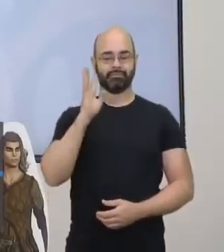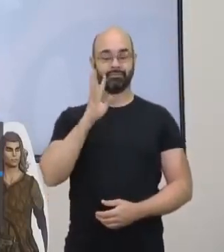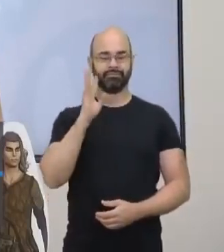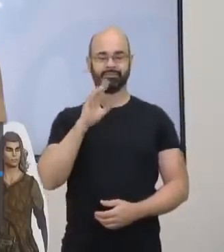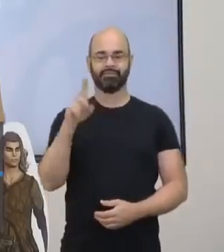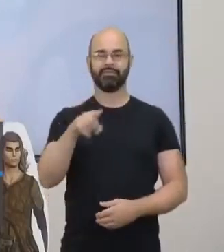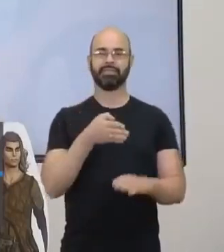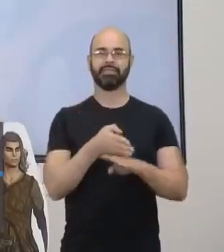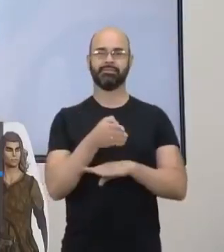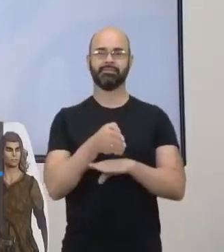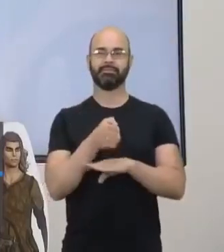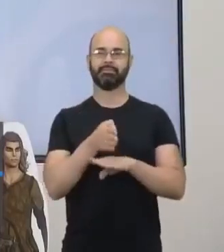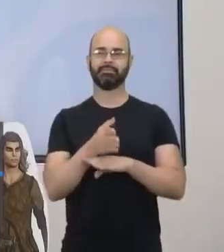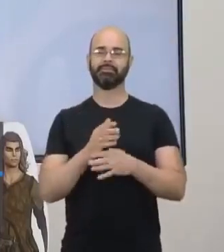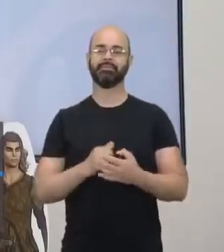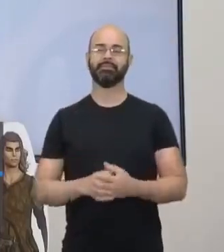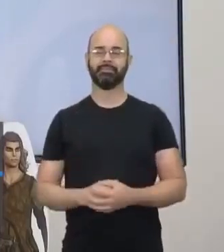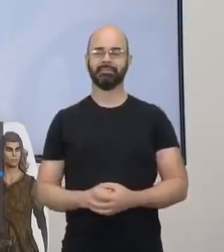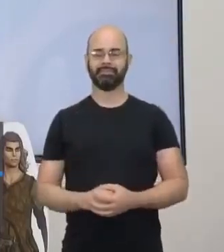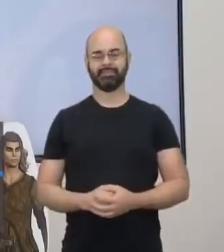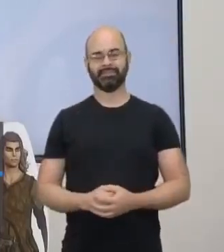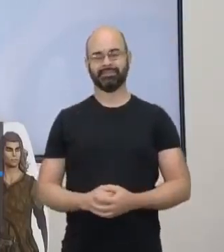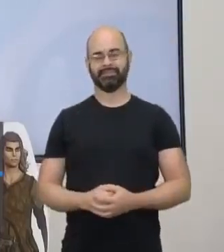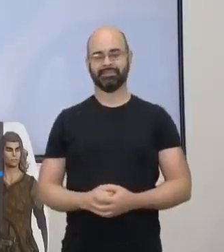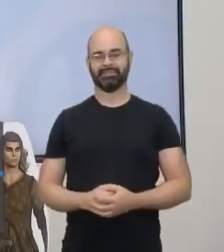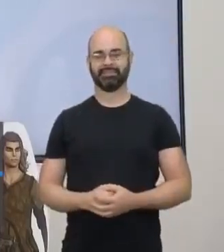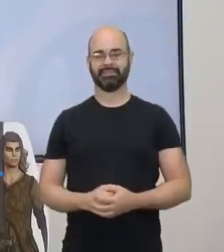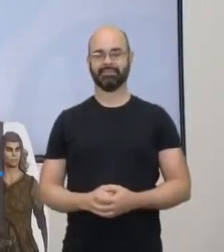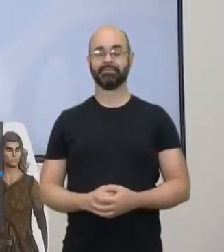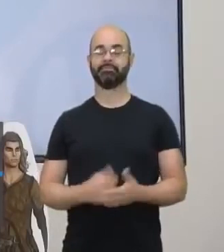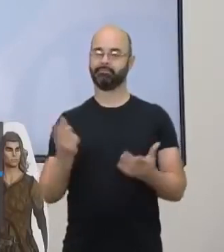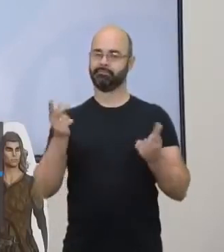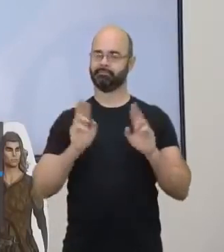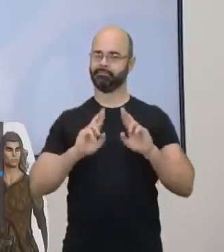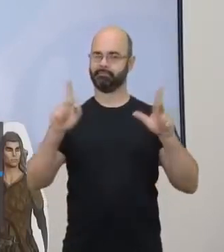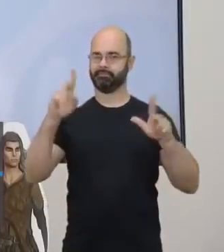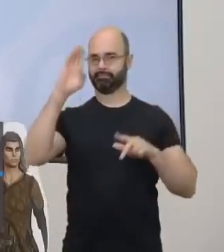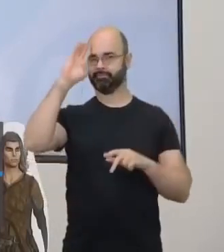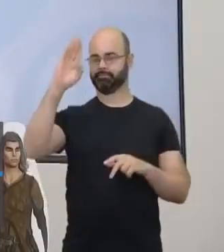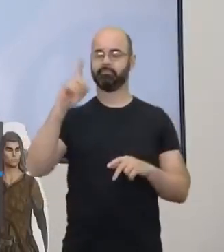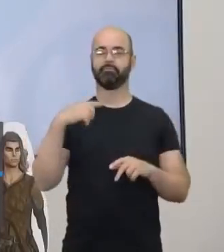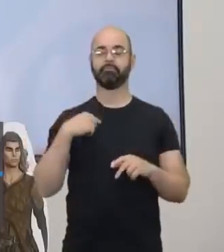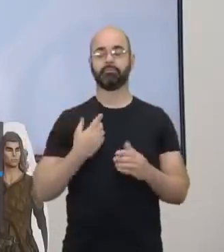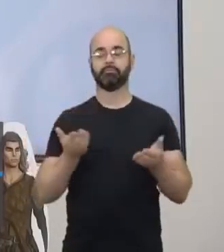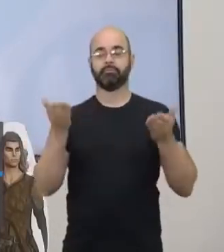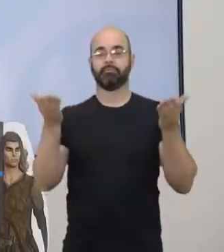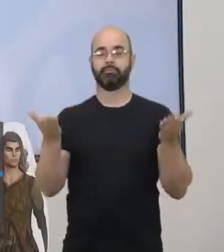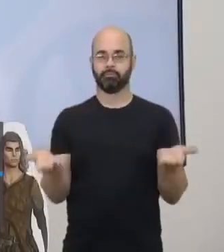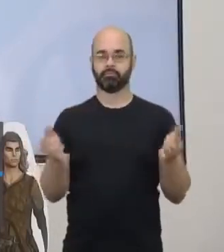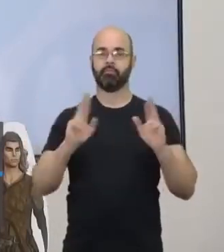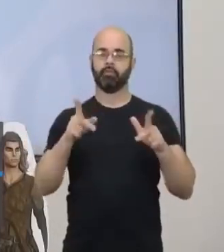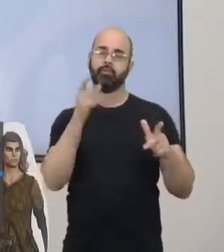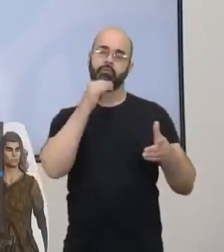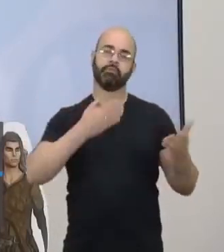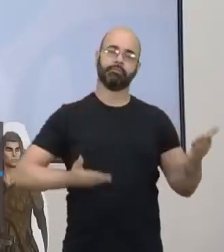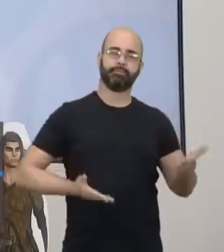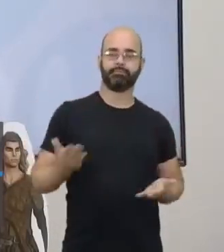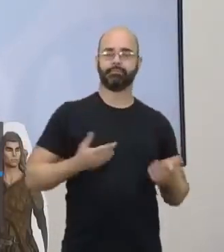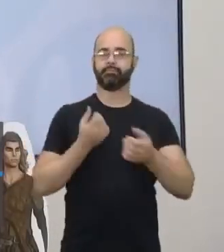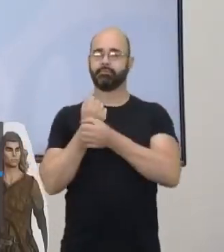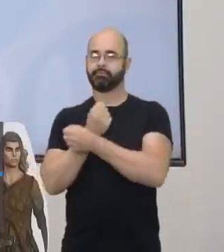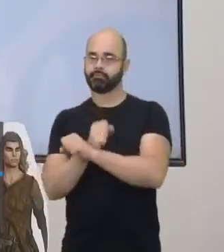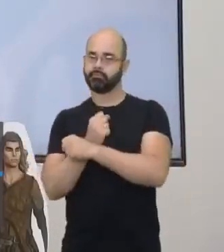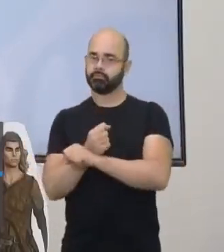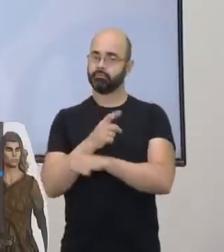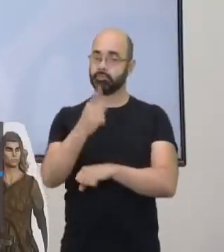de vocês. E olha só, essa é a grande diferença. A gente precisa entender a diferença entre servidão e escravidão para